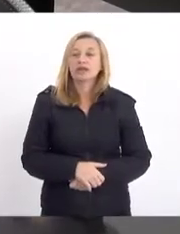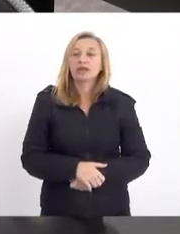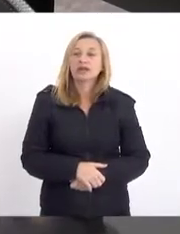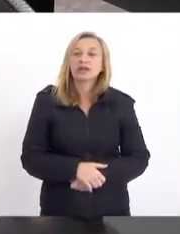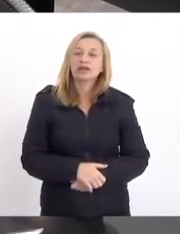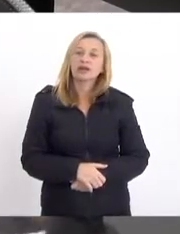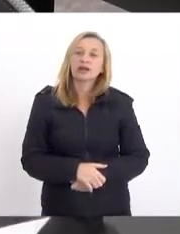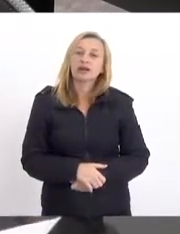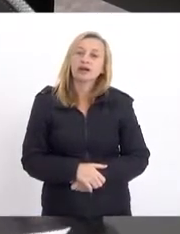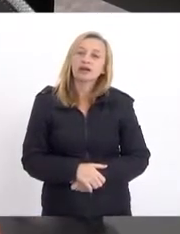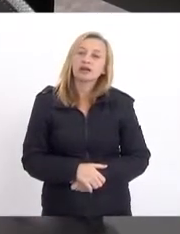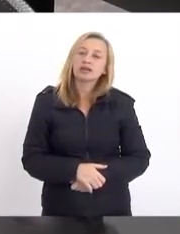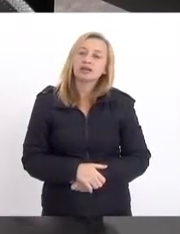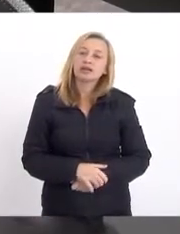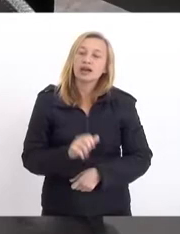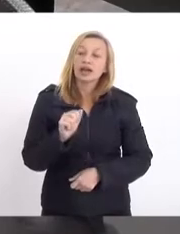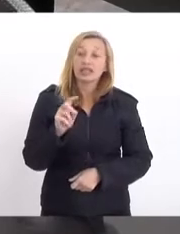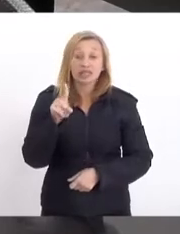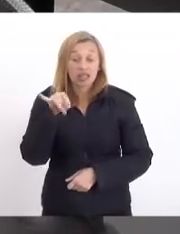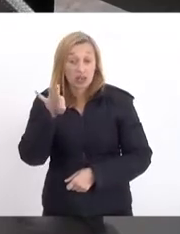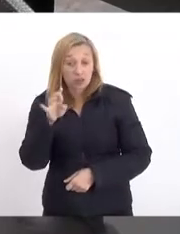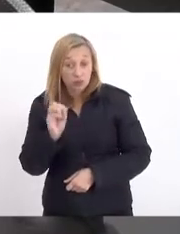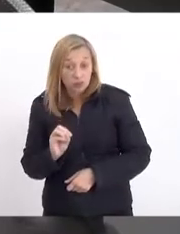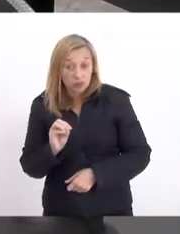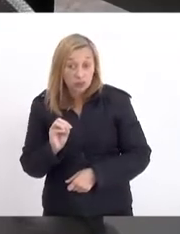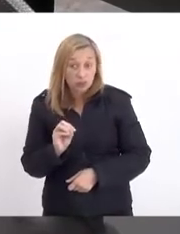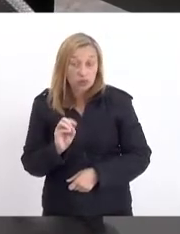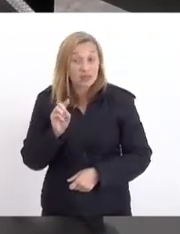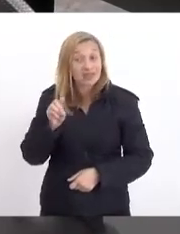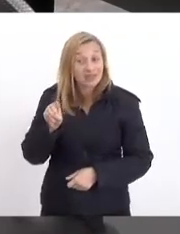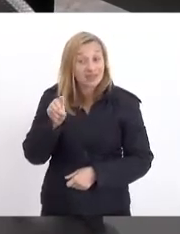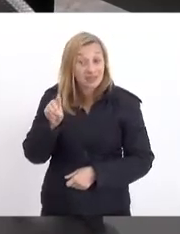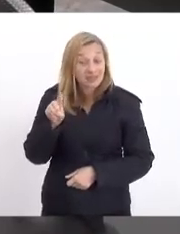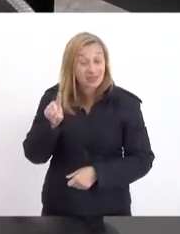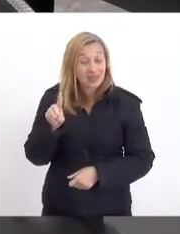Aditivos estes, que realmente é um dos.